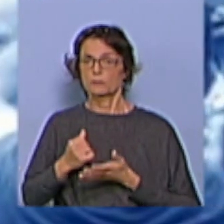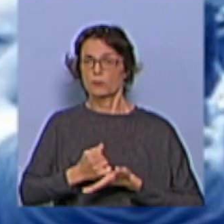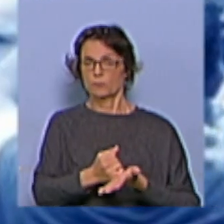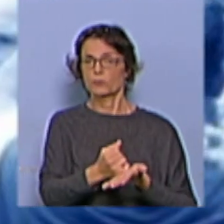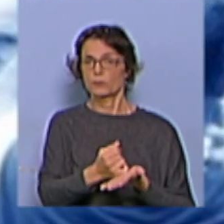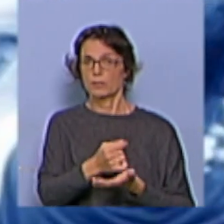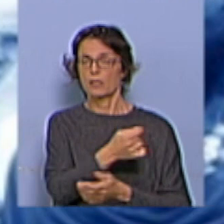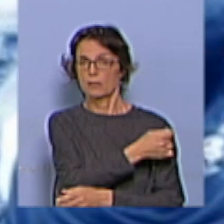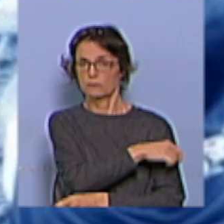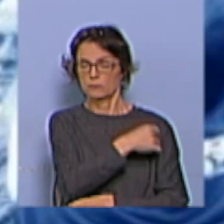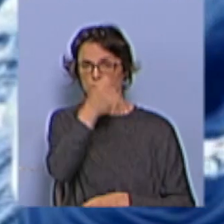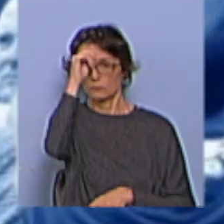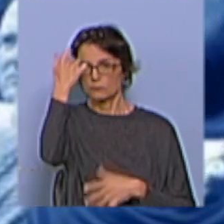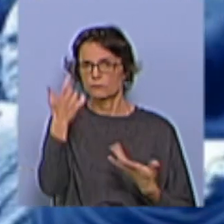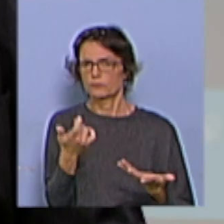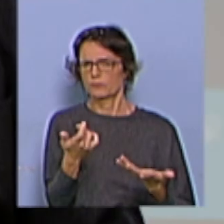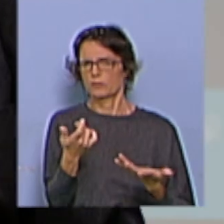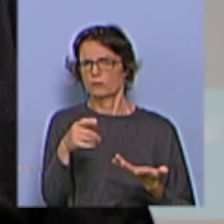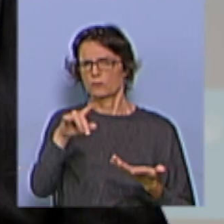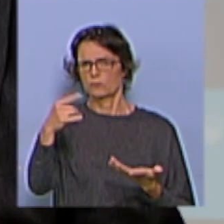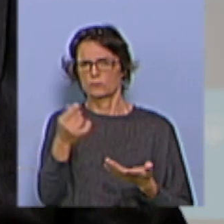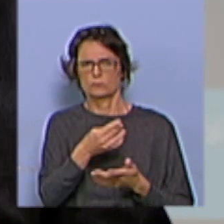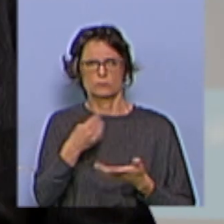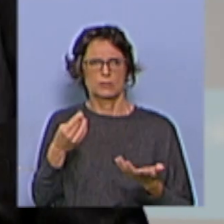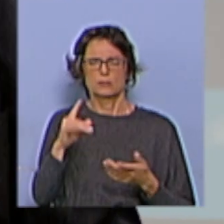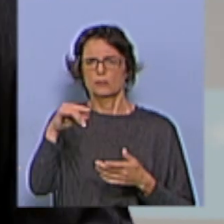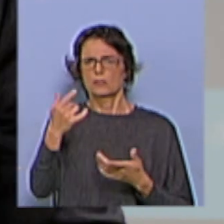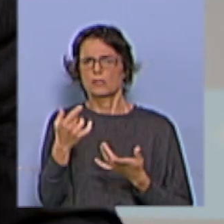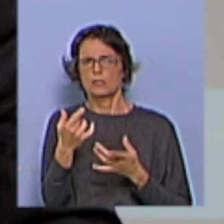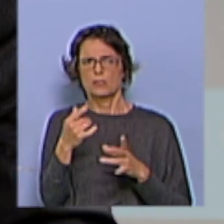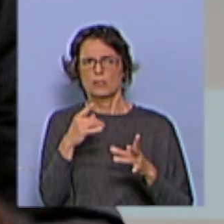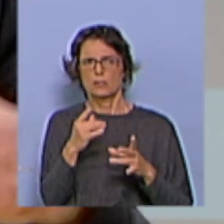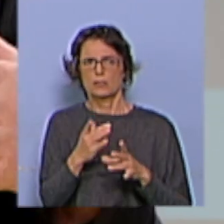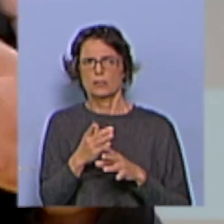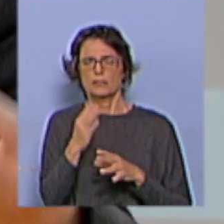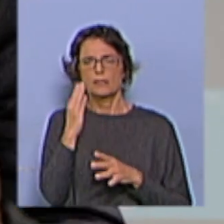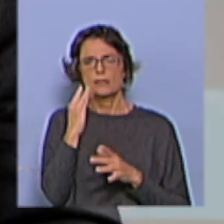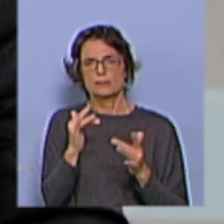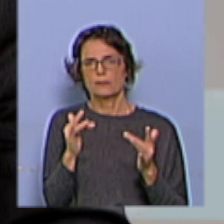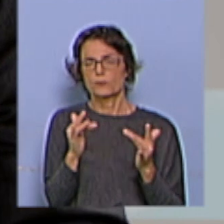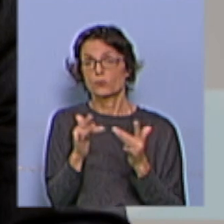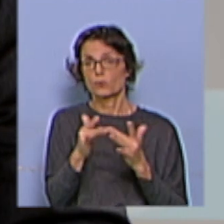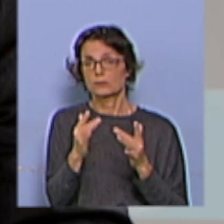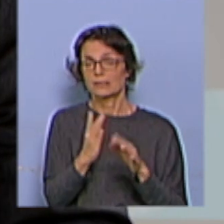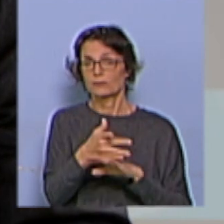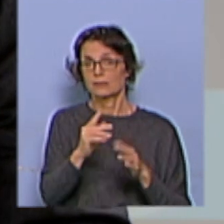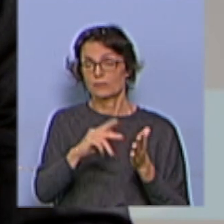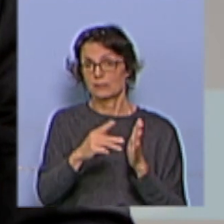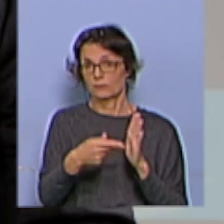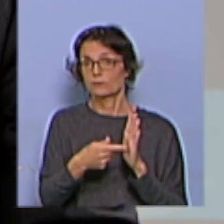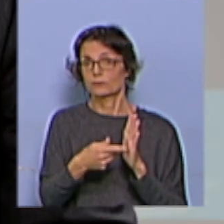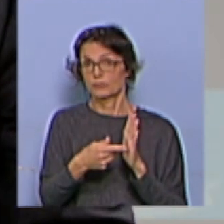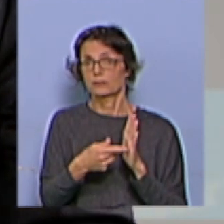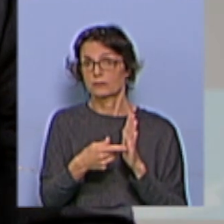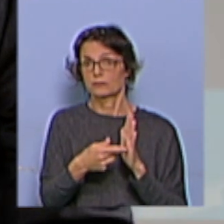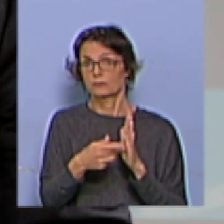grupos do WhatsApp, ou através de outros modos com vídeo, portanto, neste suporte aos próprios profissionais.